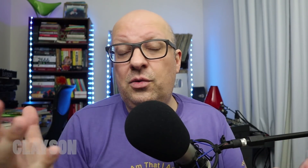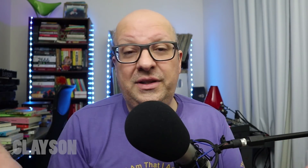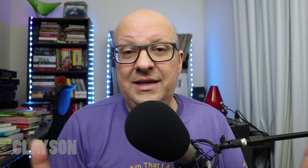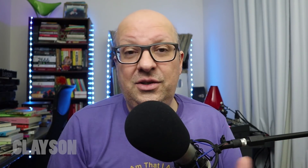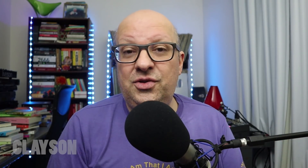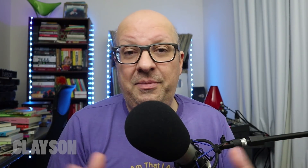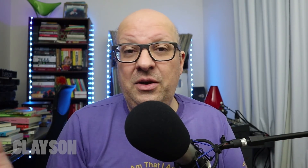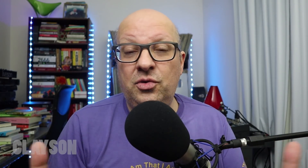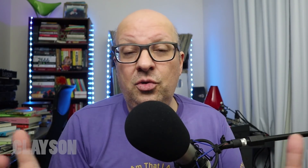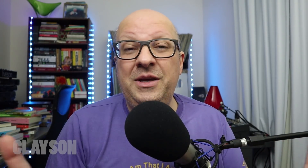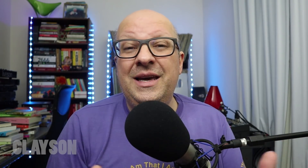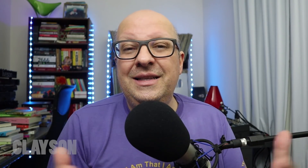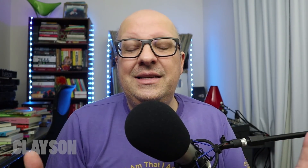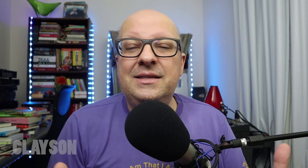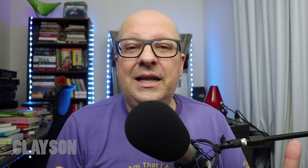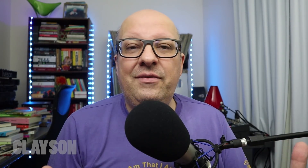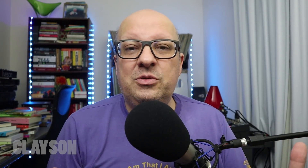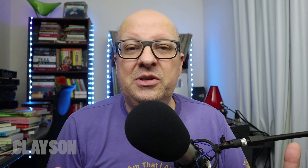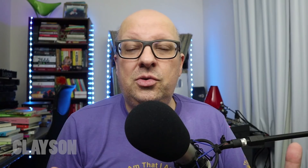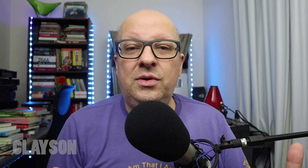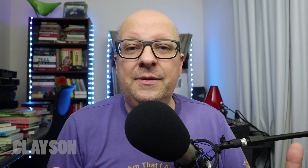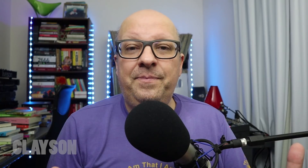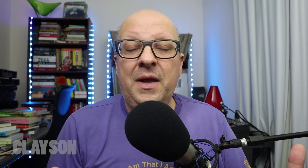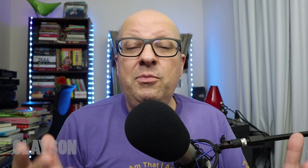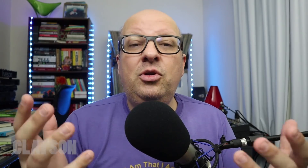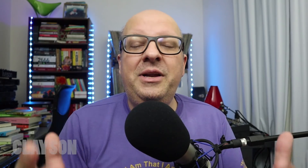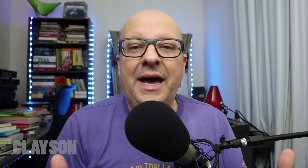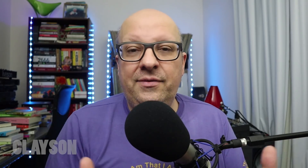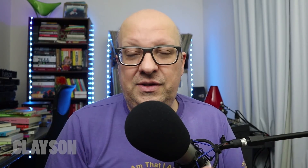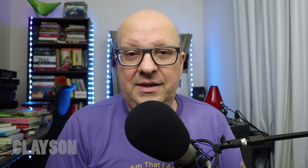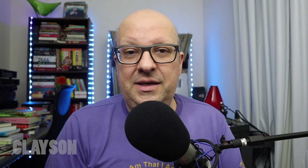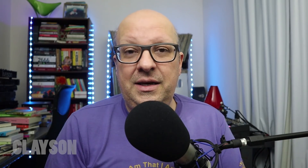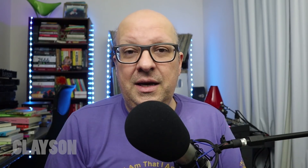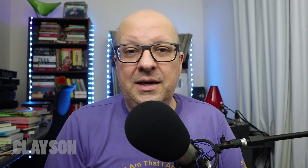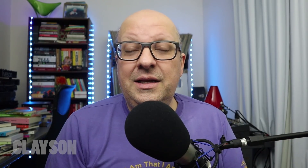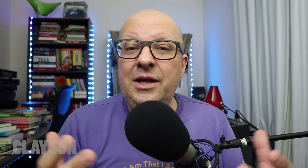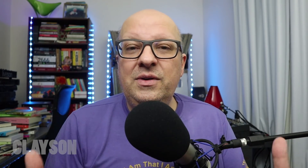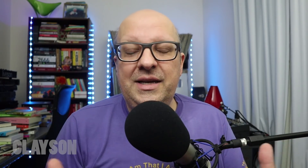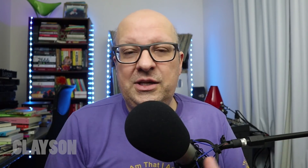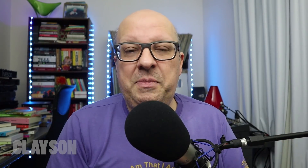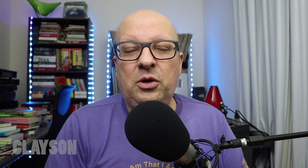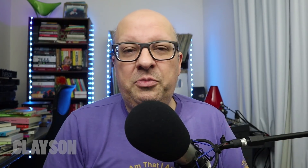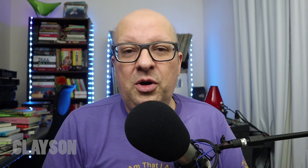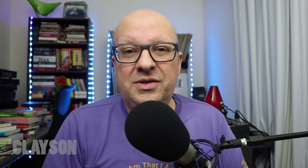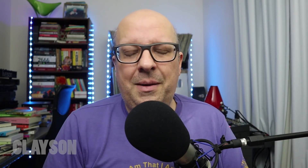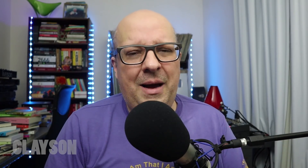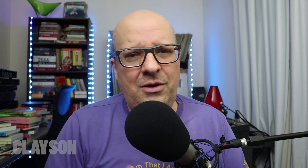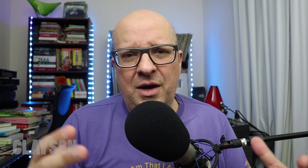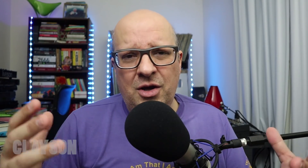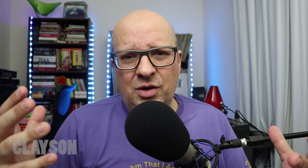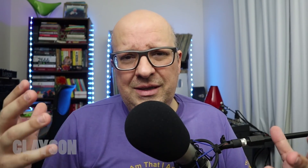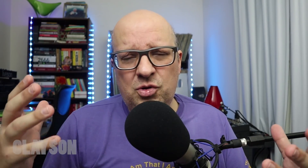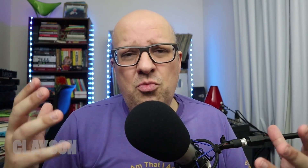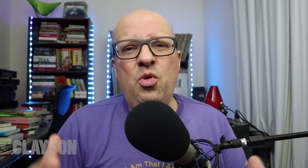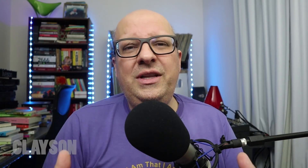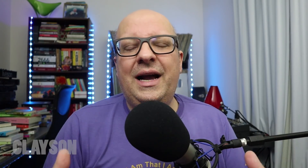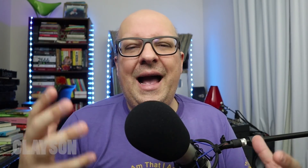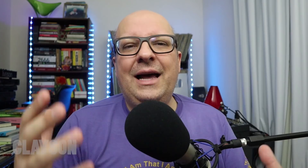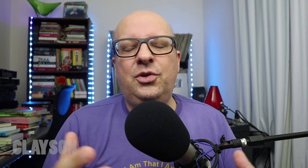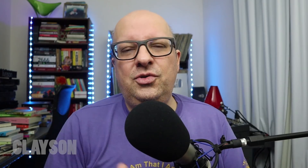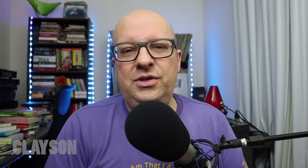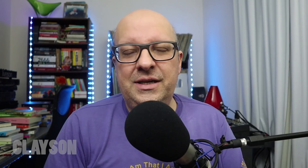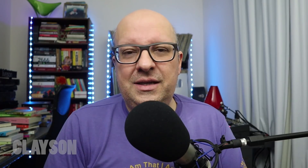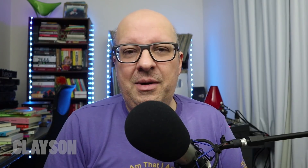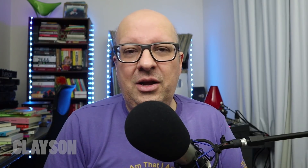escrito aí porque às vezes acontecem isso também YouTube e se escreve as pessoas muito obrigado a vocês que te dão esse respaldo para o nosso trabalho nós estamos